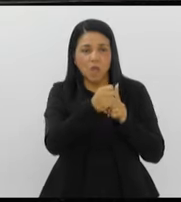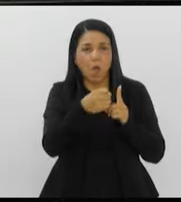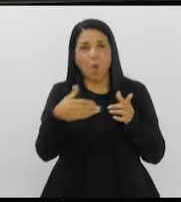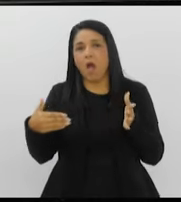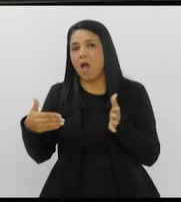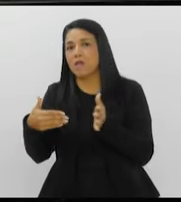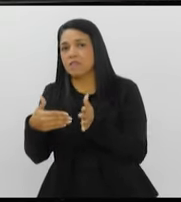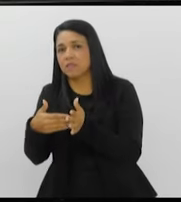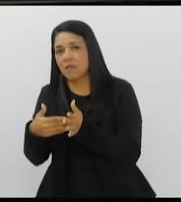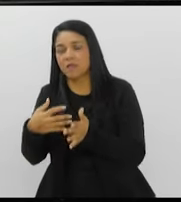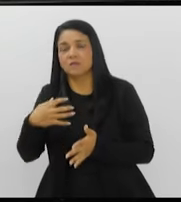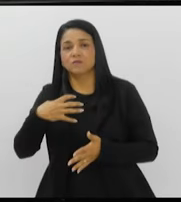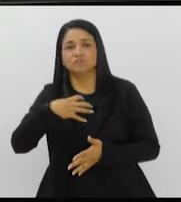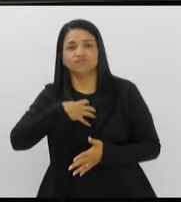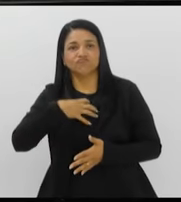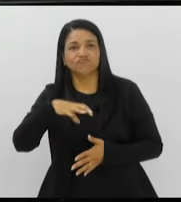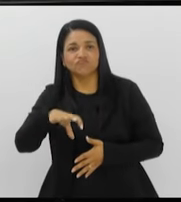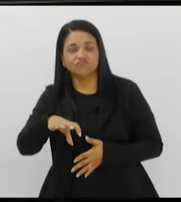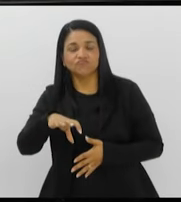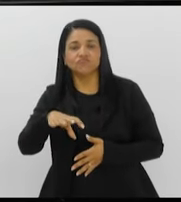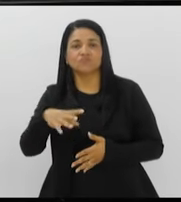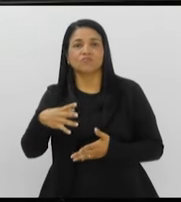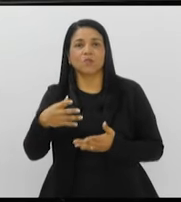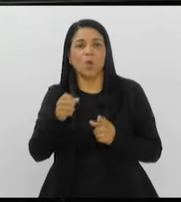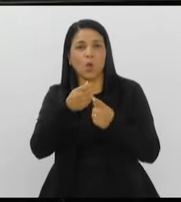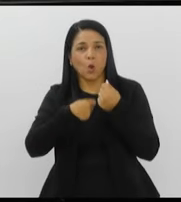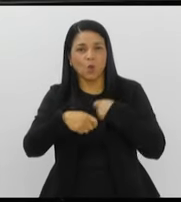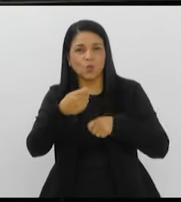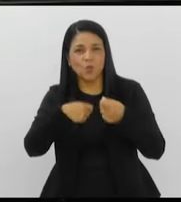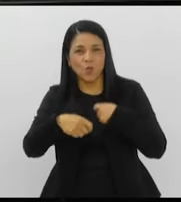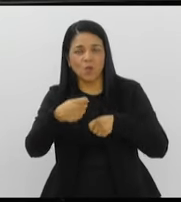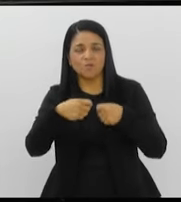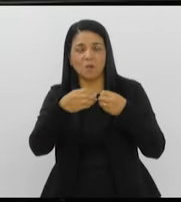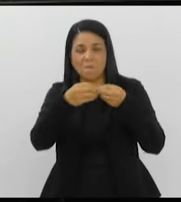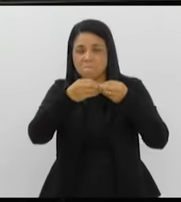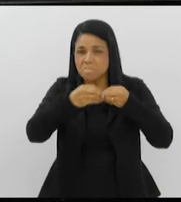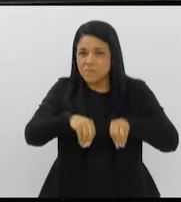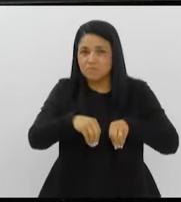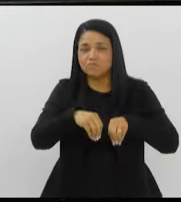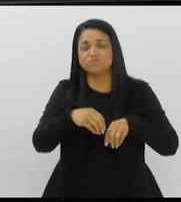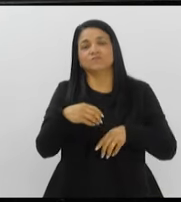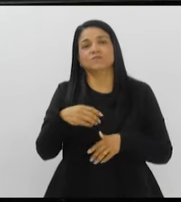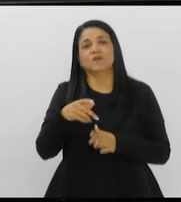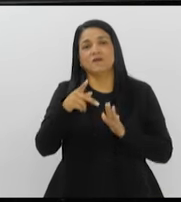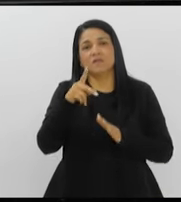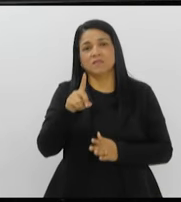mesmo ao sentido econômico. É uma tragédia a DPF 635.